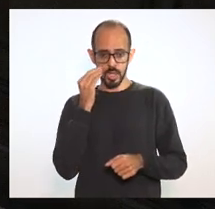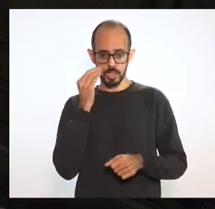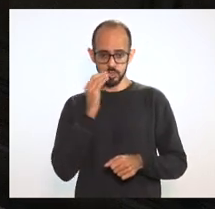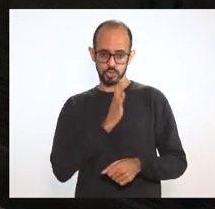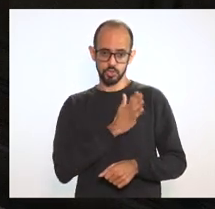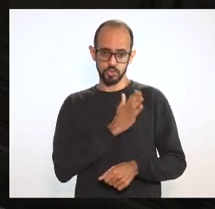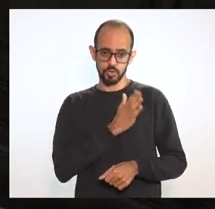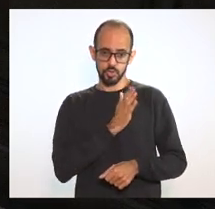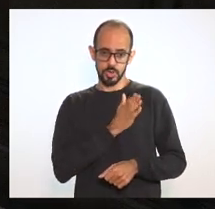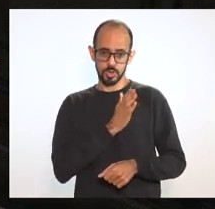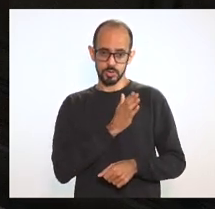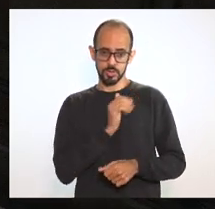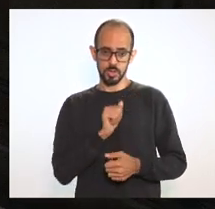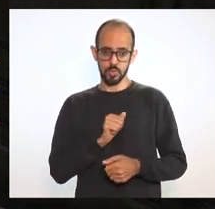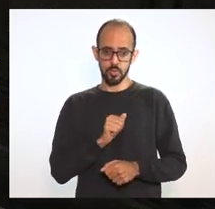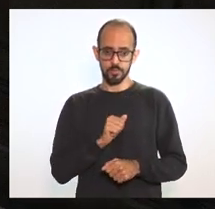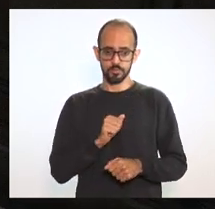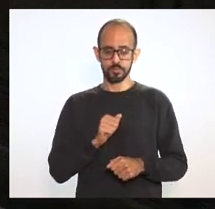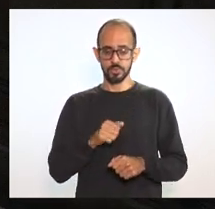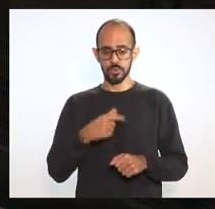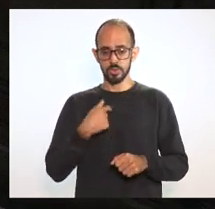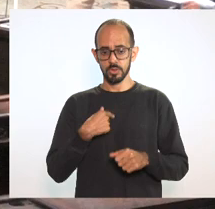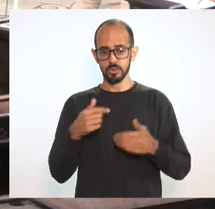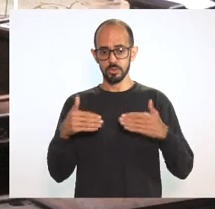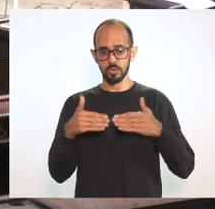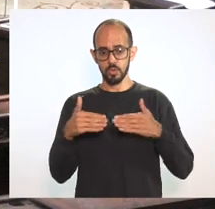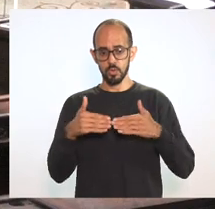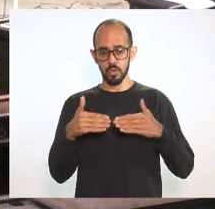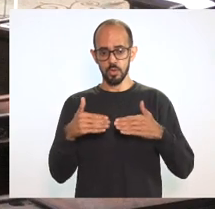exames congênitos. O parecer no mérito é favorável.